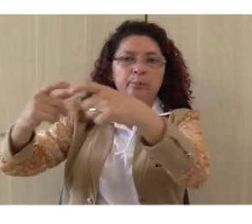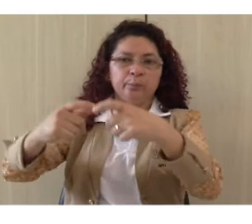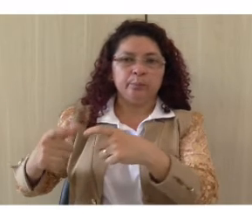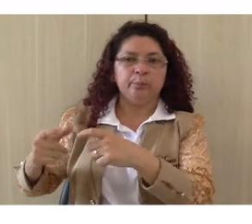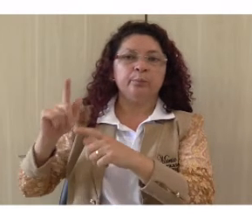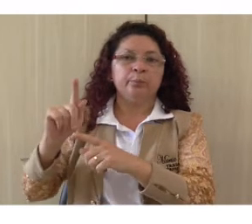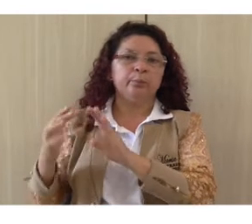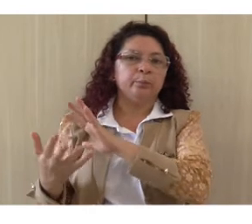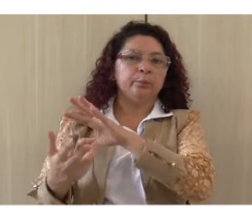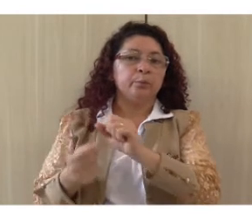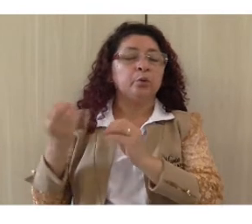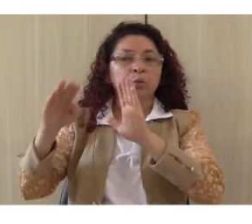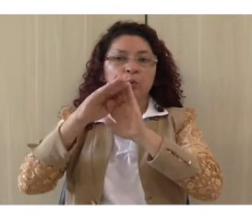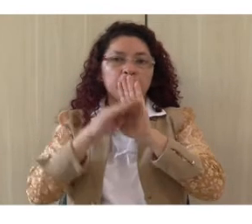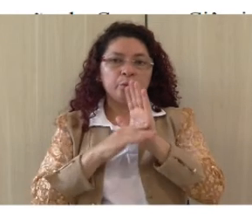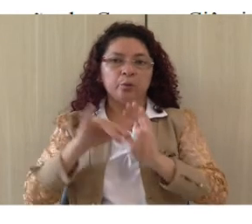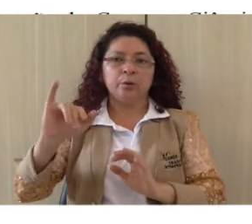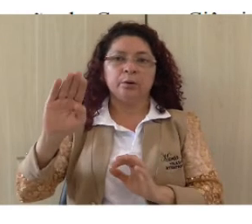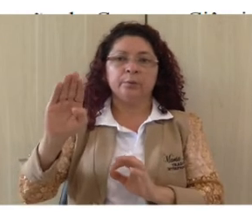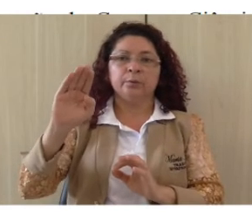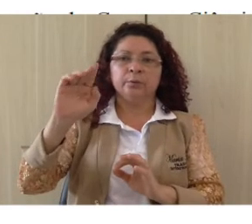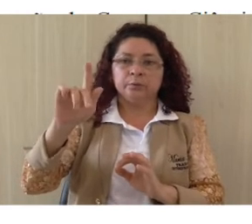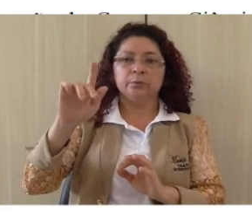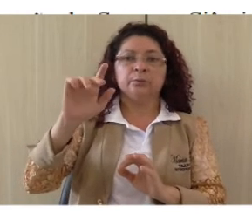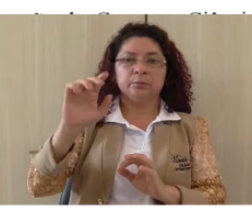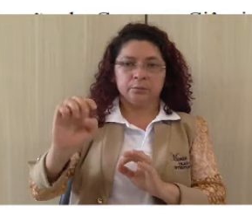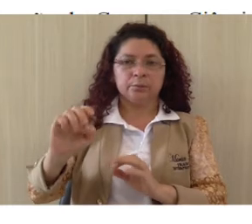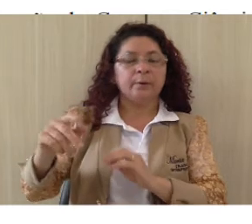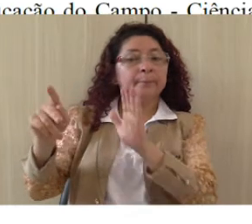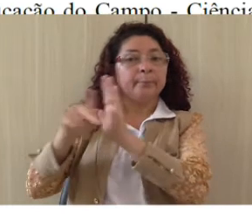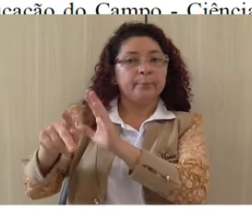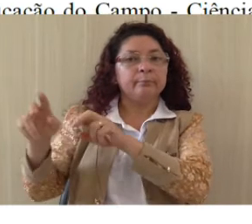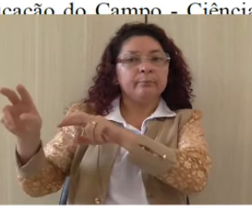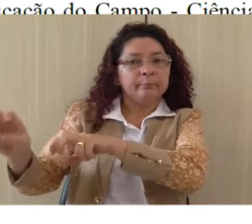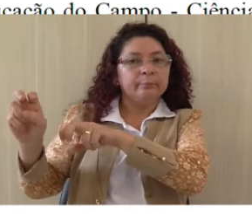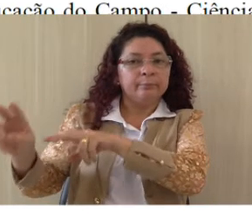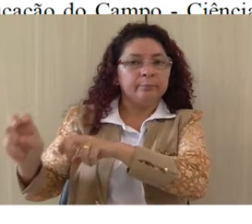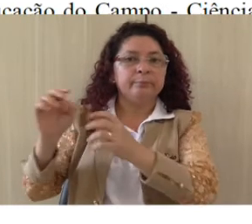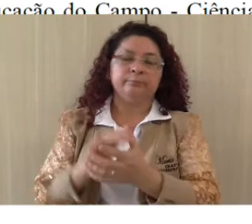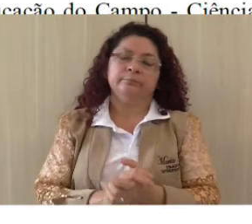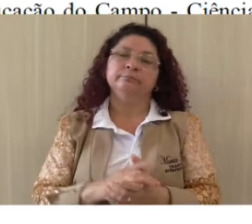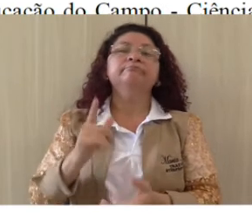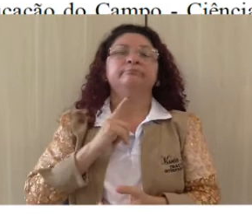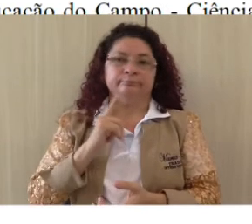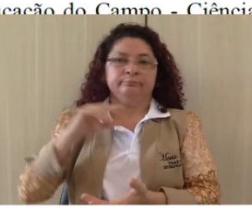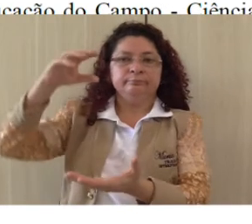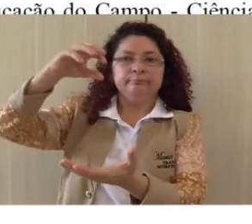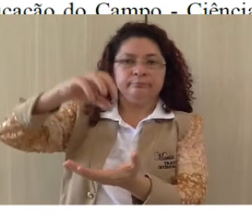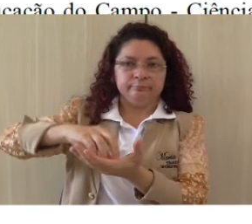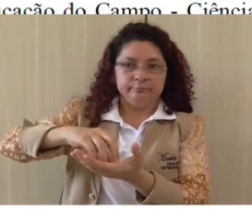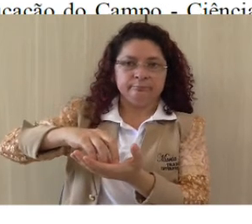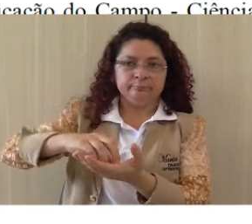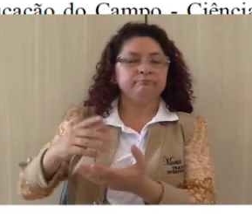geográfico classificado pelo IBGE como rural, e as escolas que, mesmo tendo sua sede em